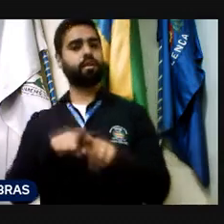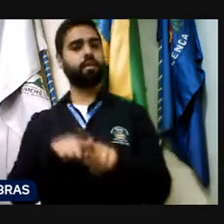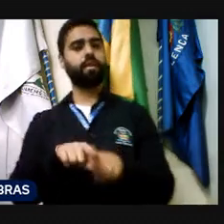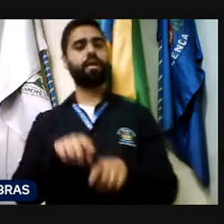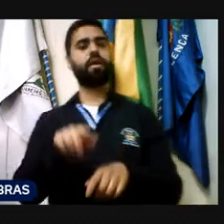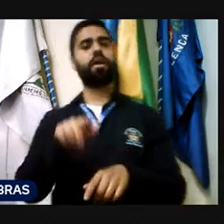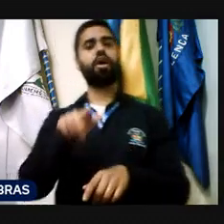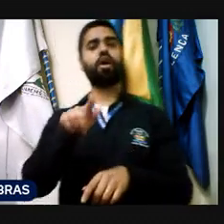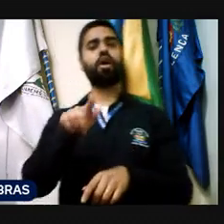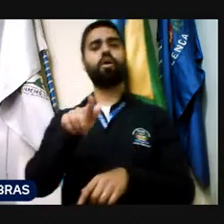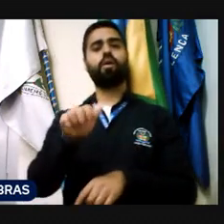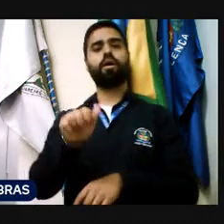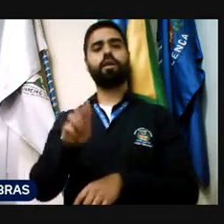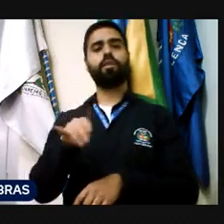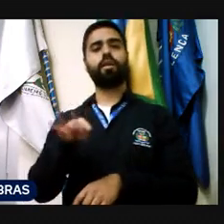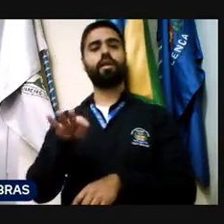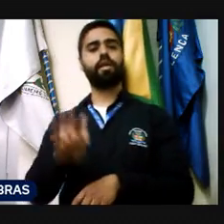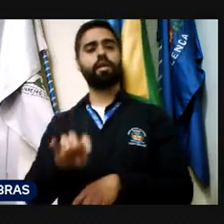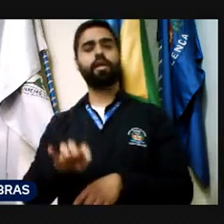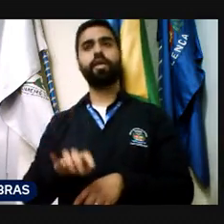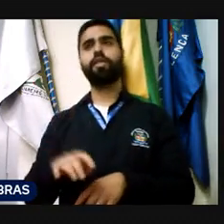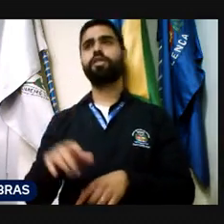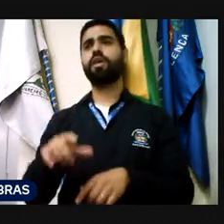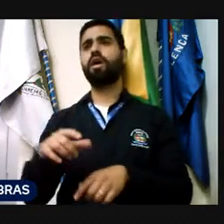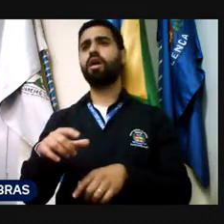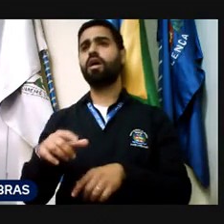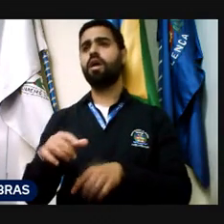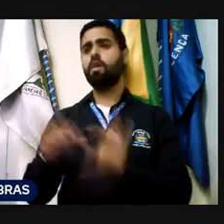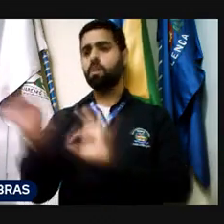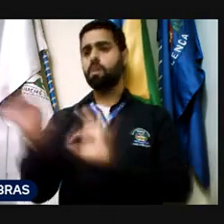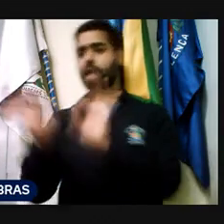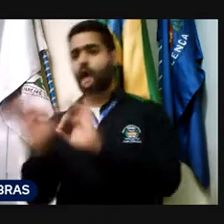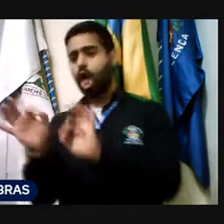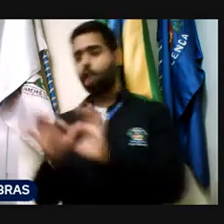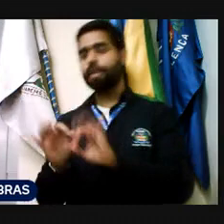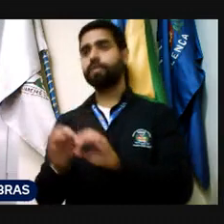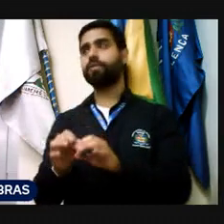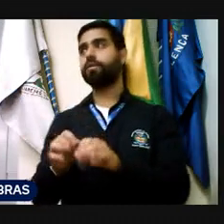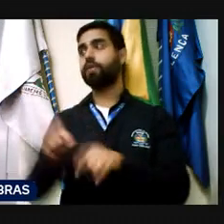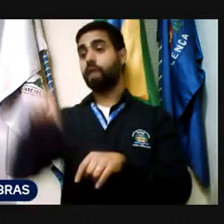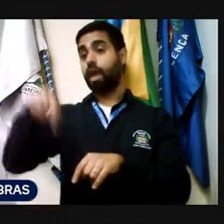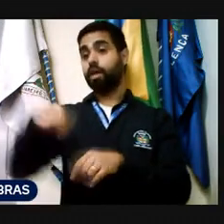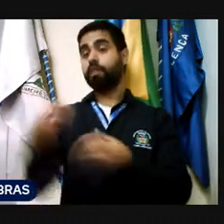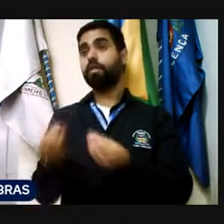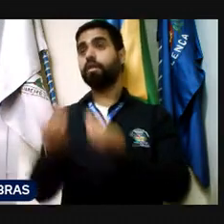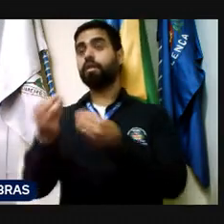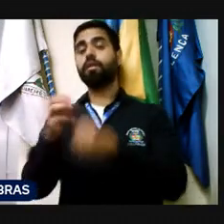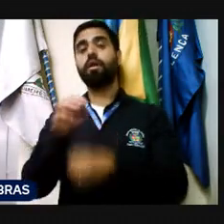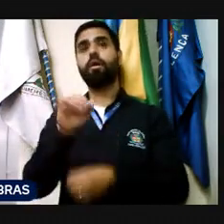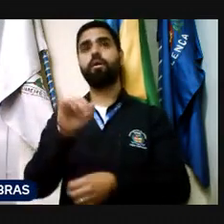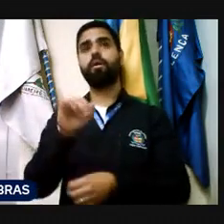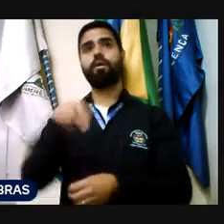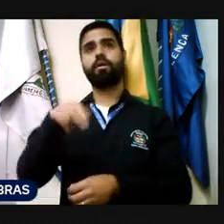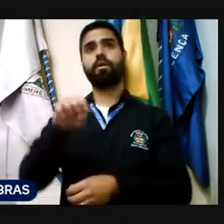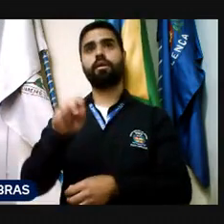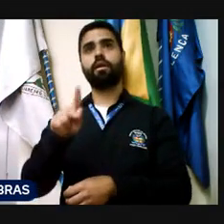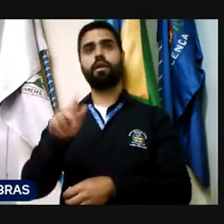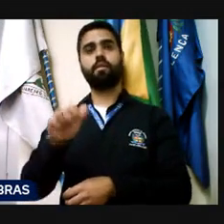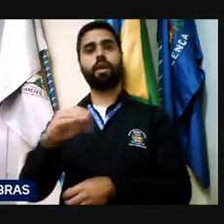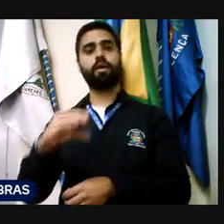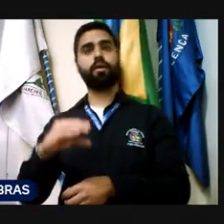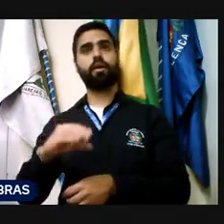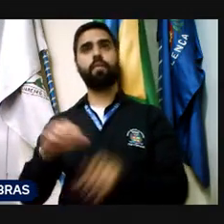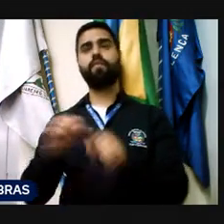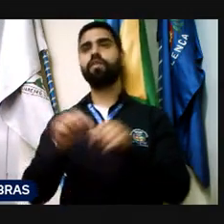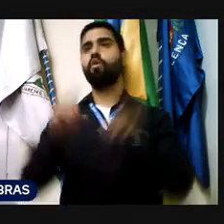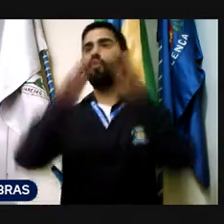cantina, o jurídico, o PROCON, e aqui será entregue ao INEPAC, para ser feito aqui um